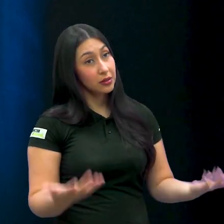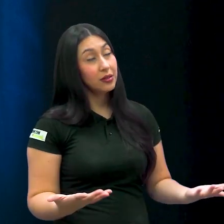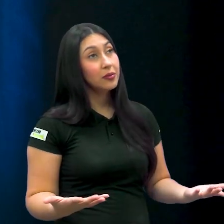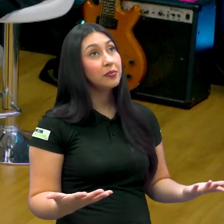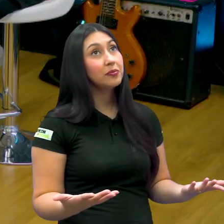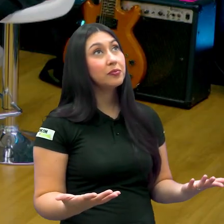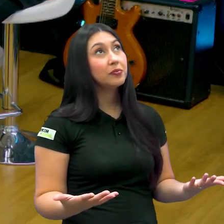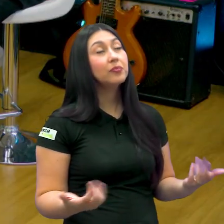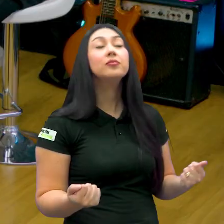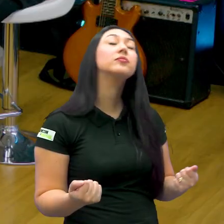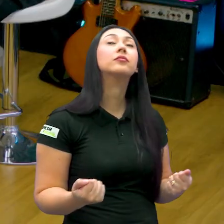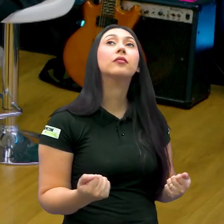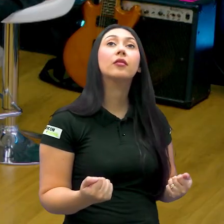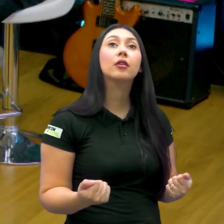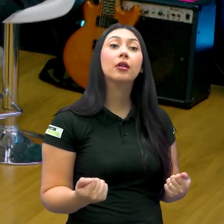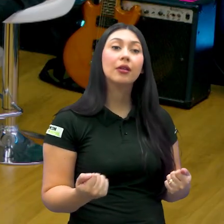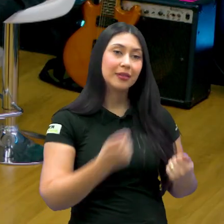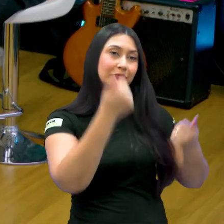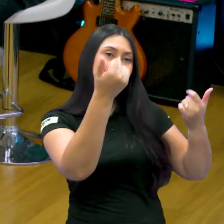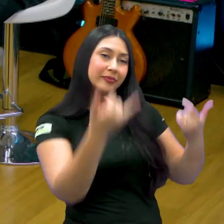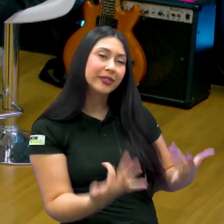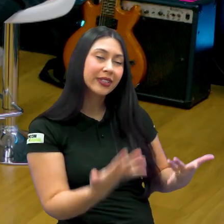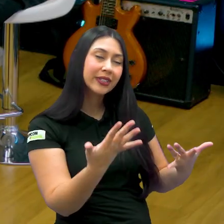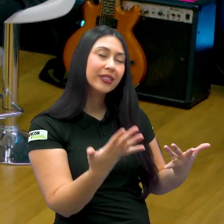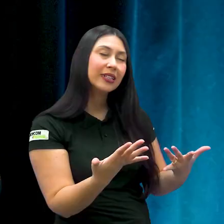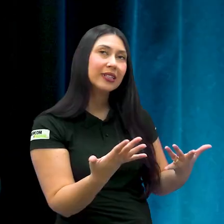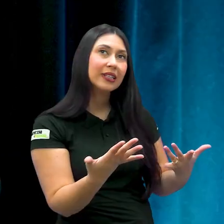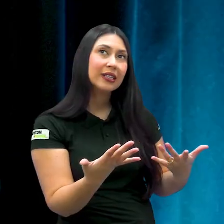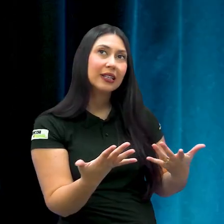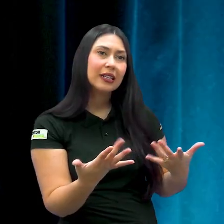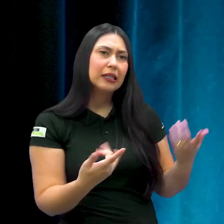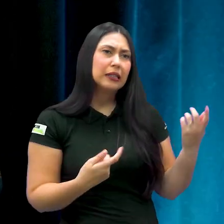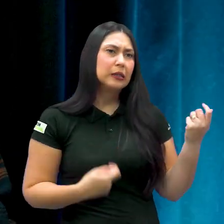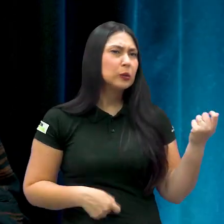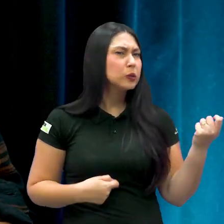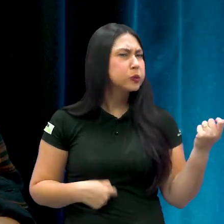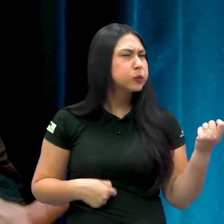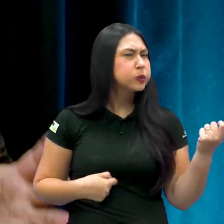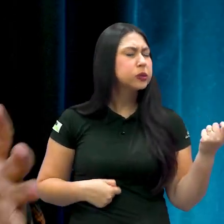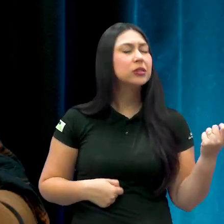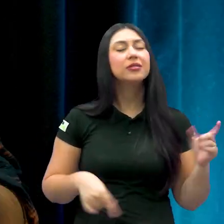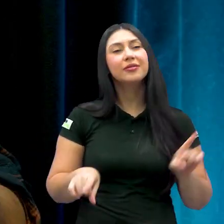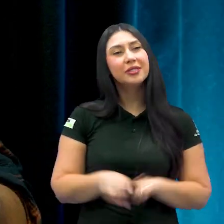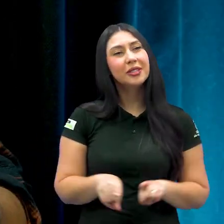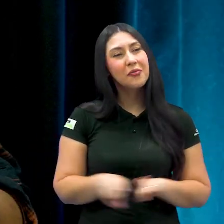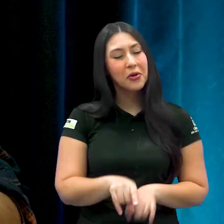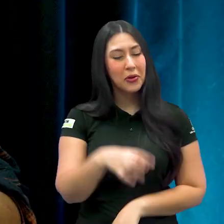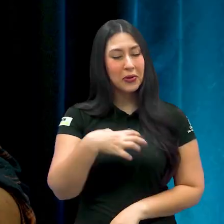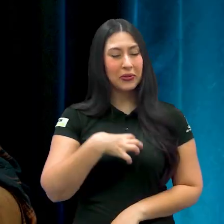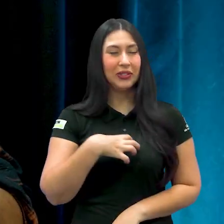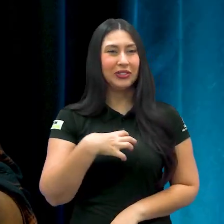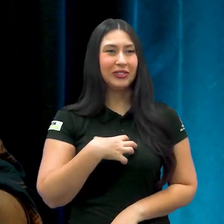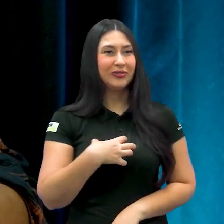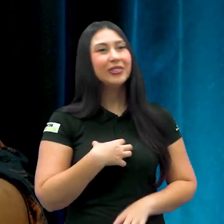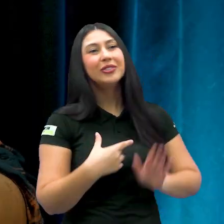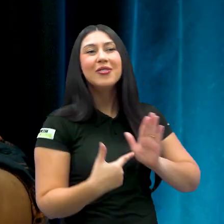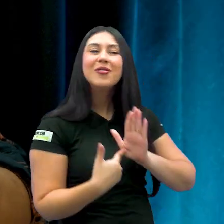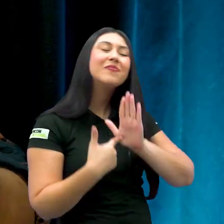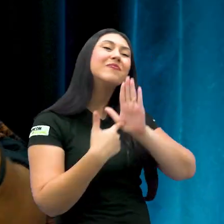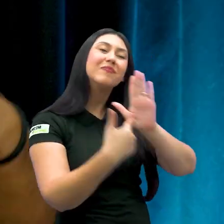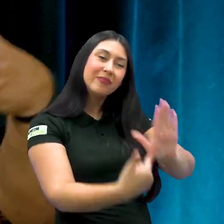música? Eu acho que bom, como já falamos no começo, é o lance da guitarra ser uma